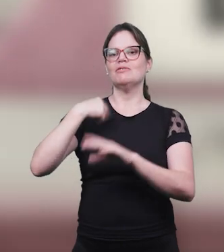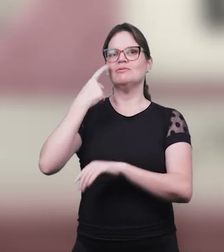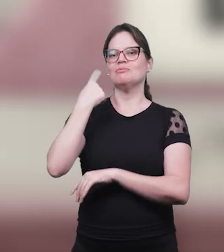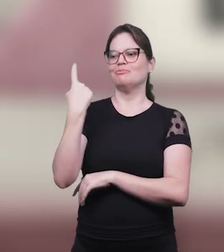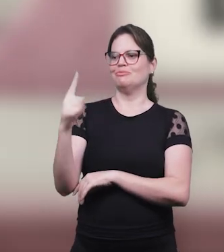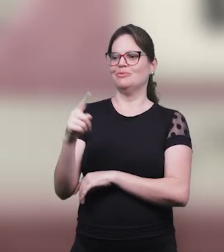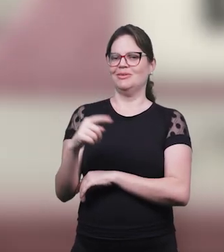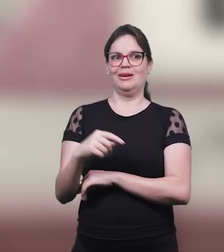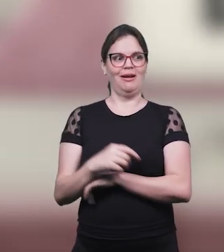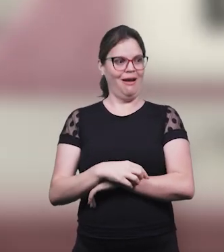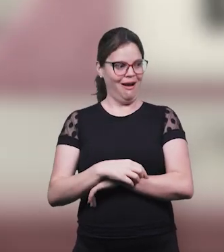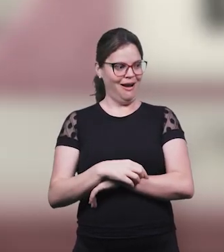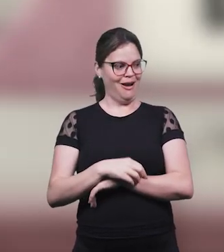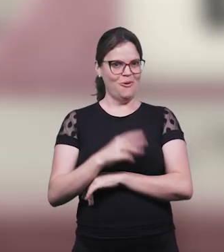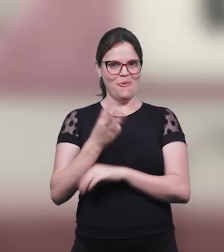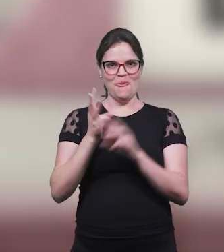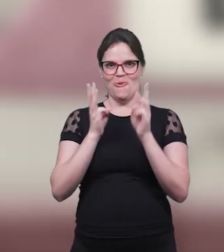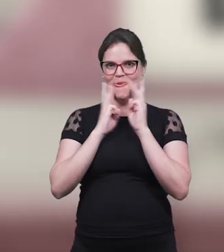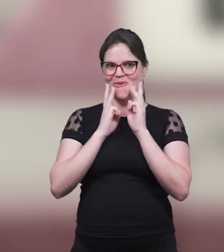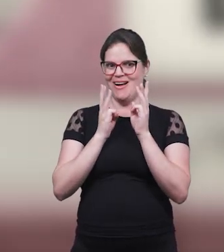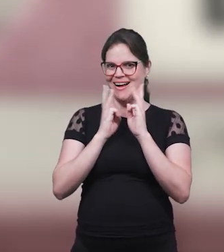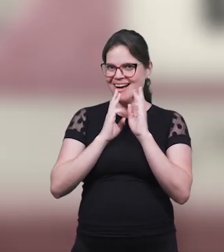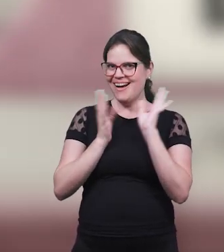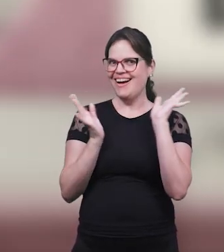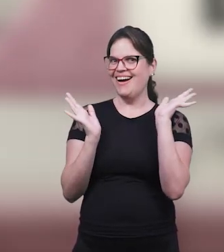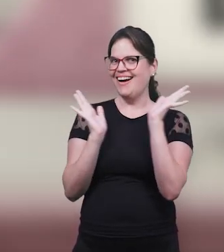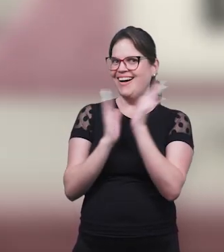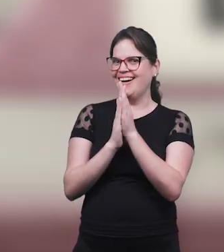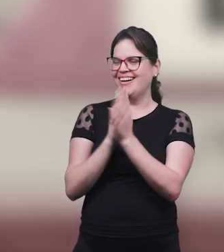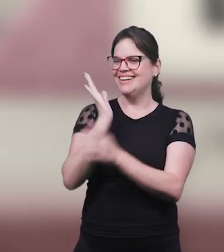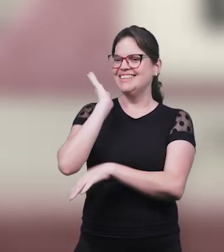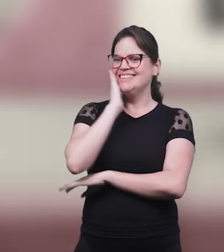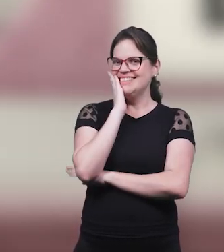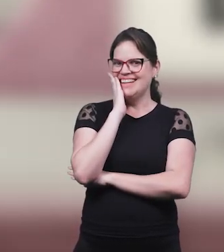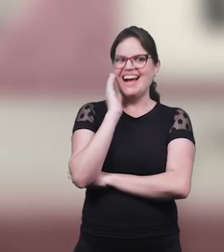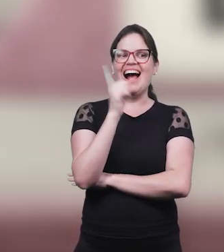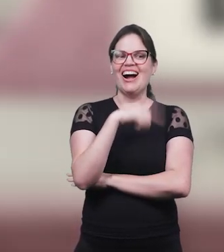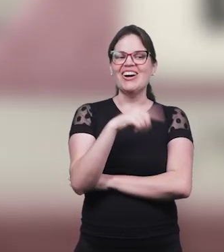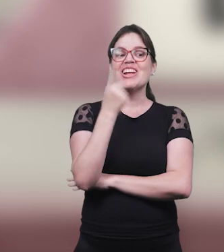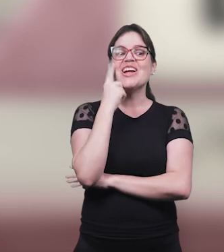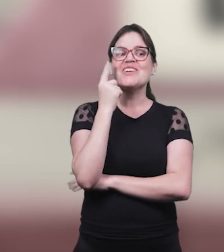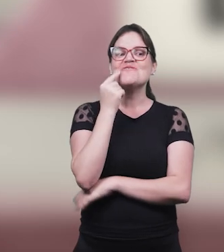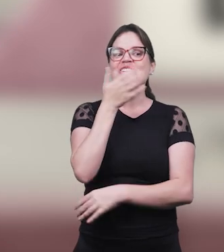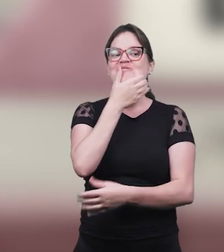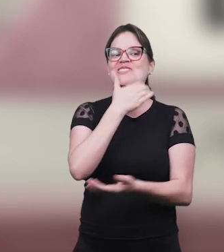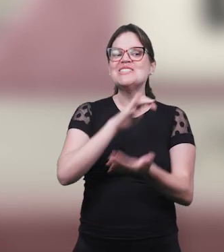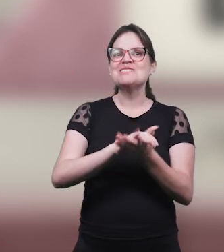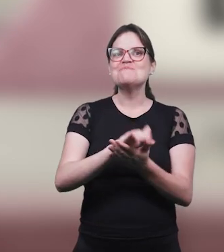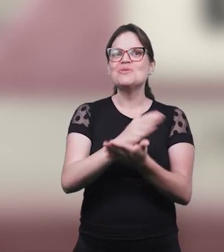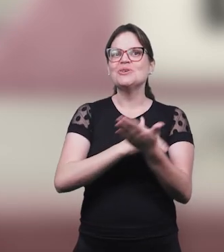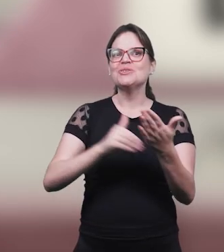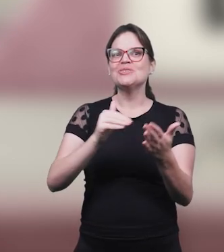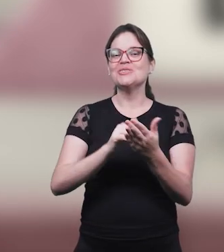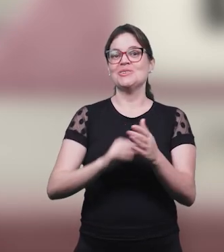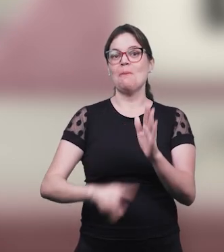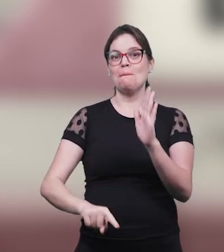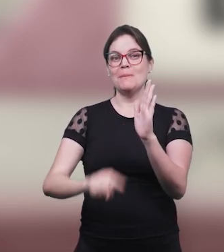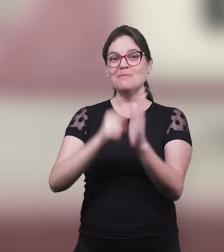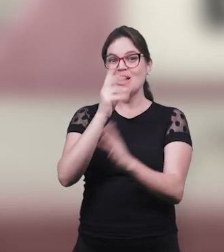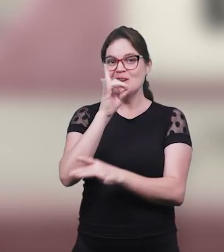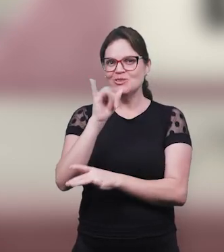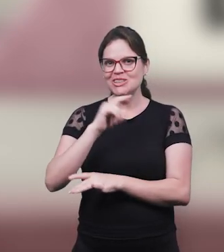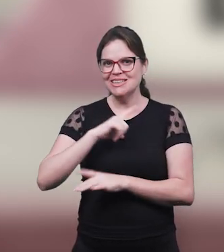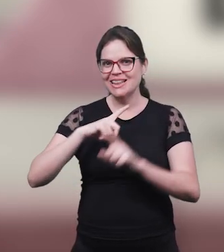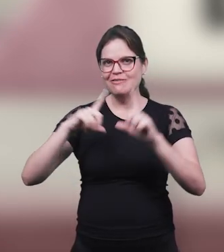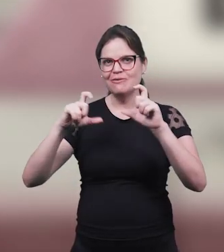Uau, Valéria, essa... Gente, agora apertou para todos os maridos essa foto do primeiro dia. Eu